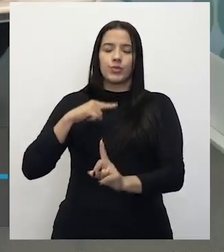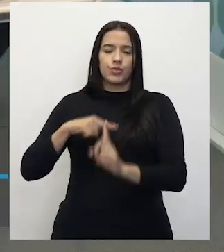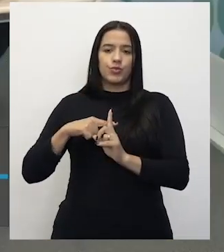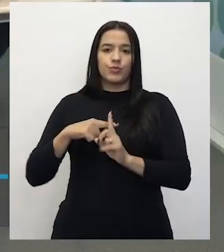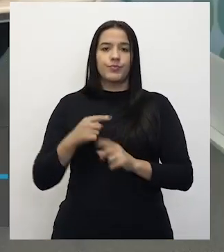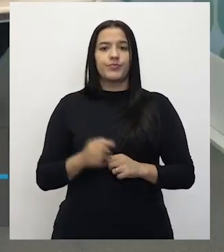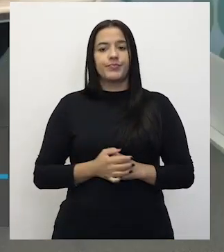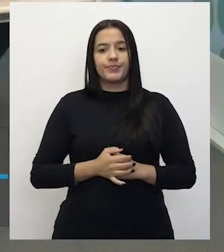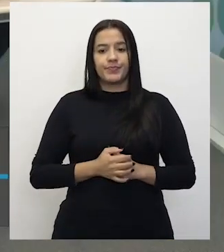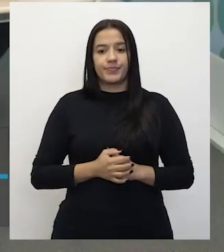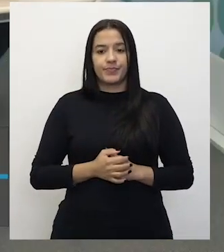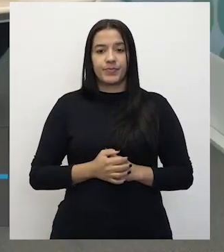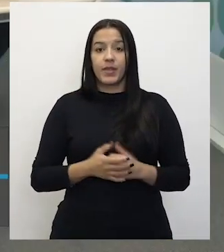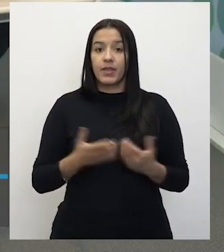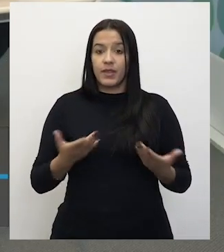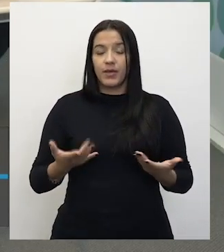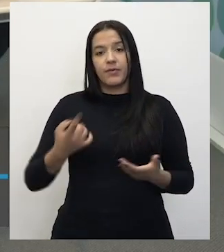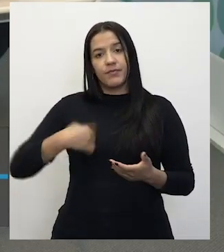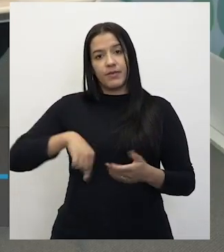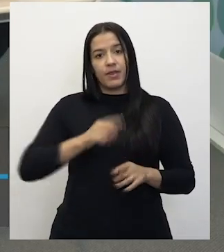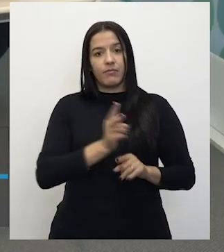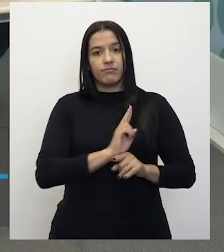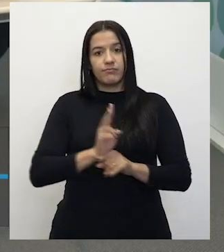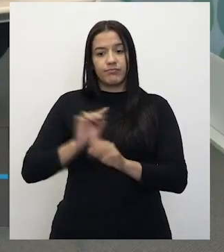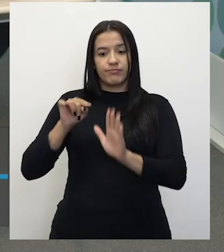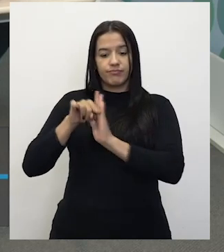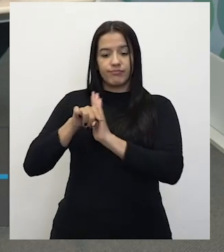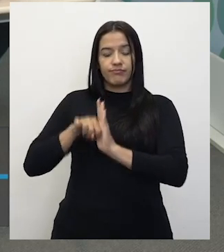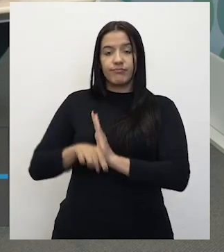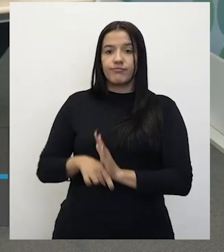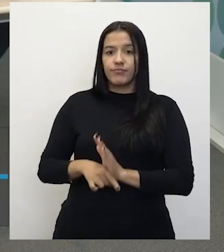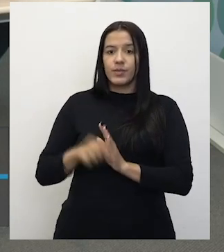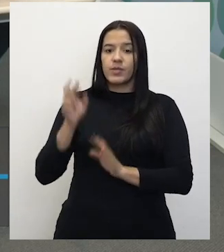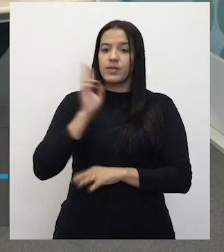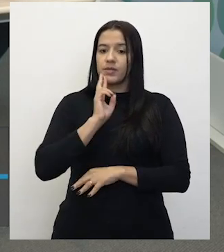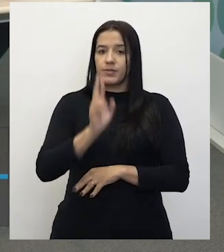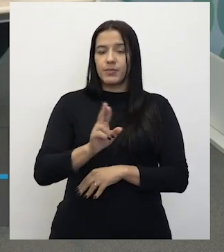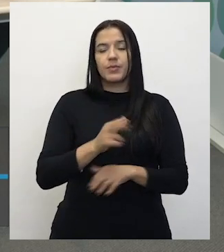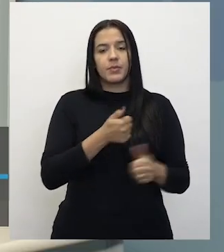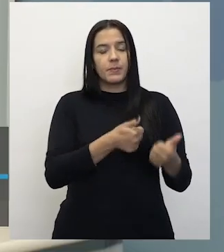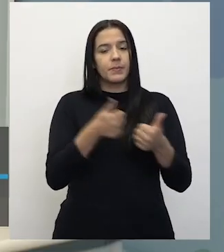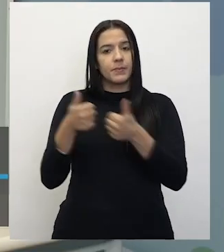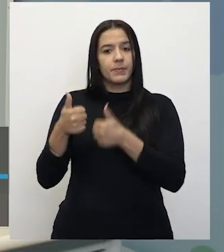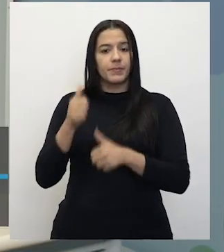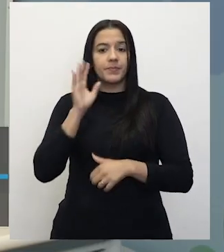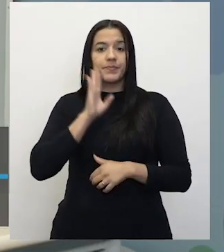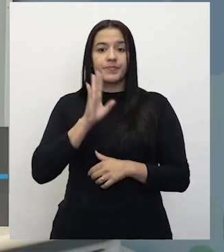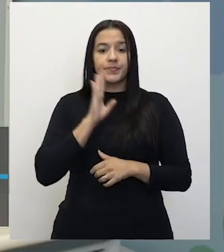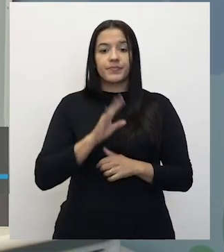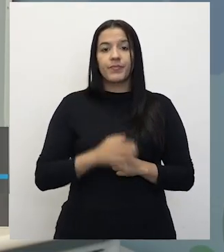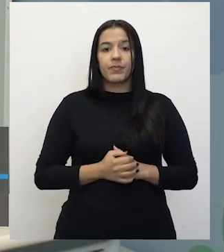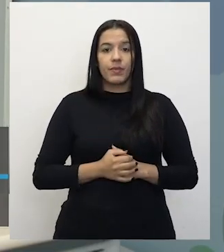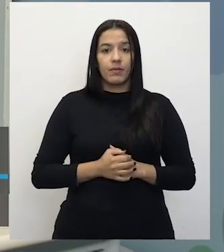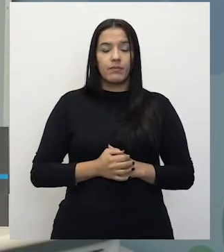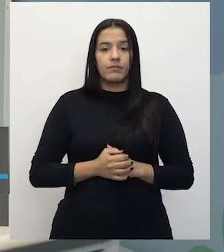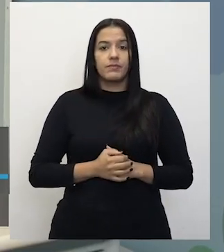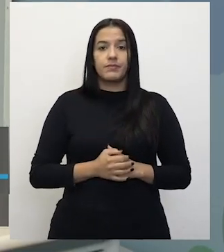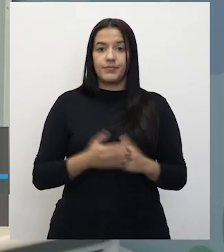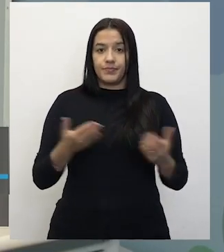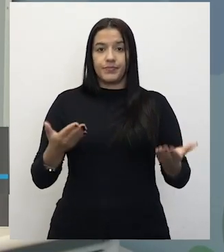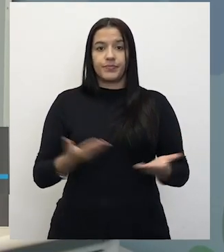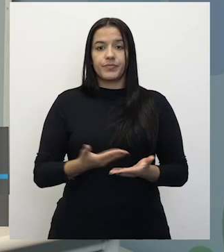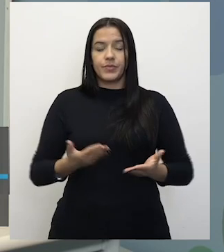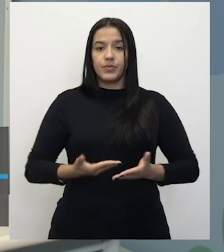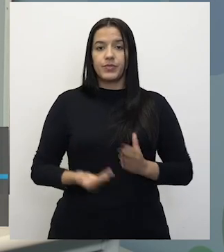Exatamente, vai poder mensurar esse resultado. Isso é muito bacana. Não dá, hoje até quando você vai fazer